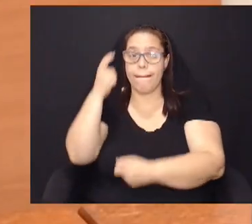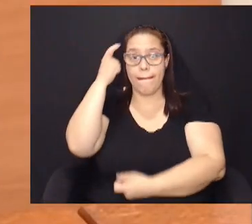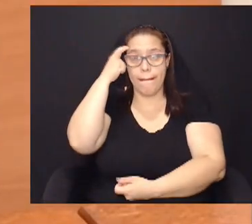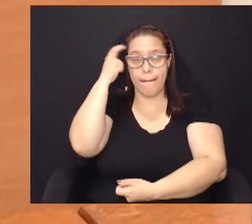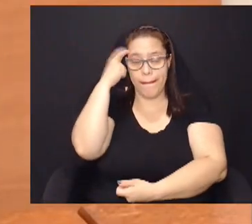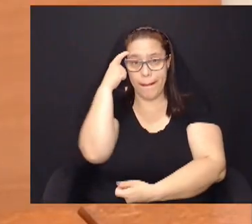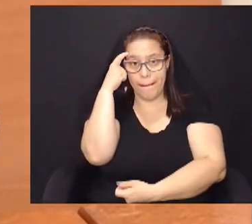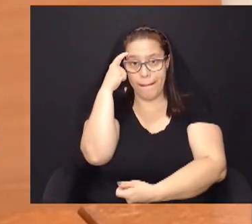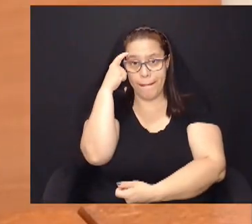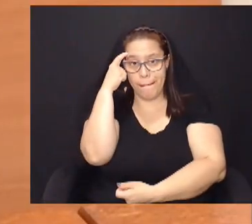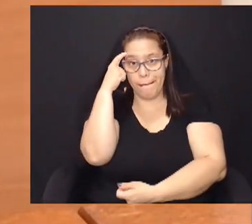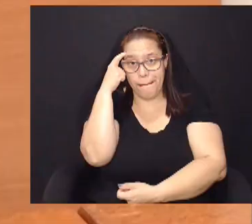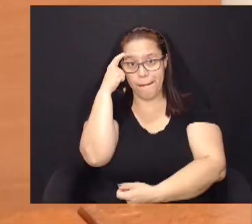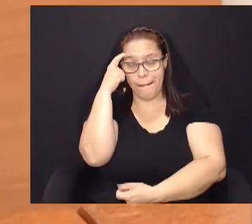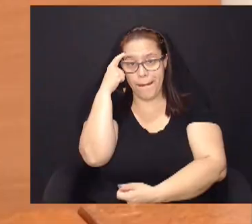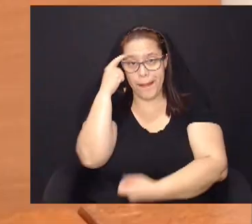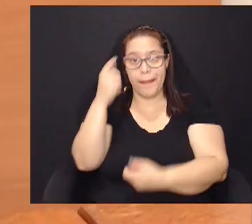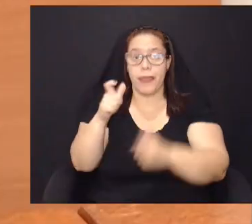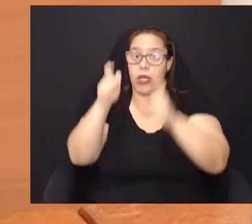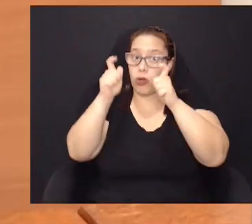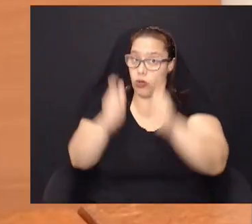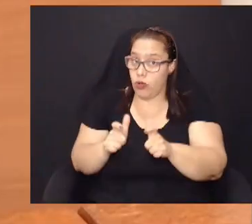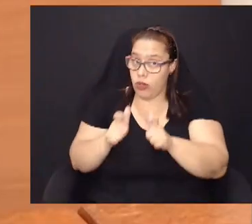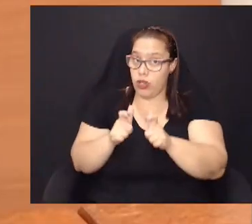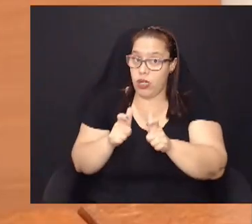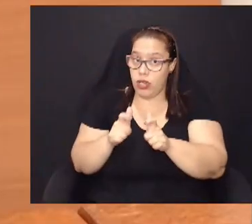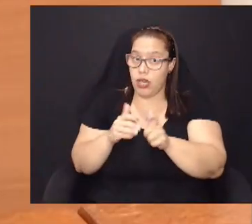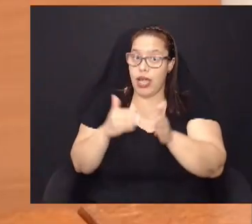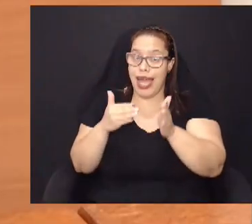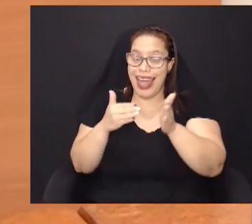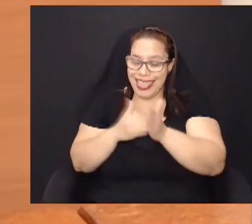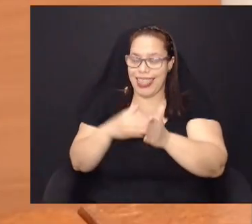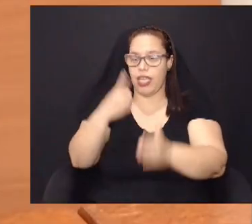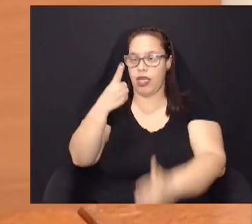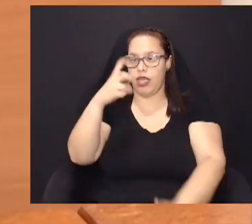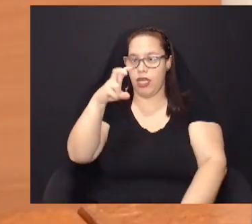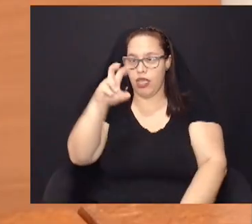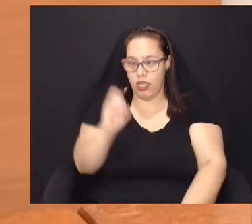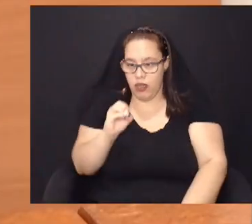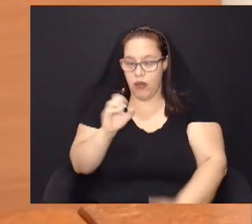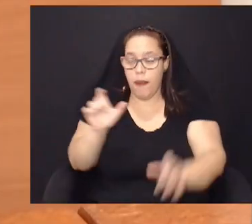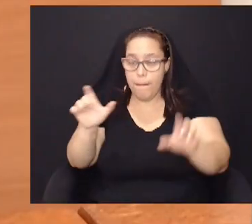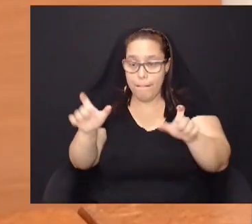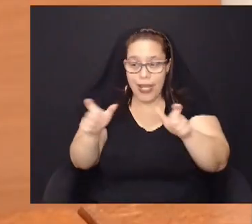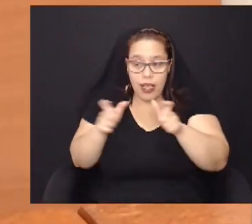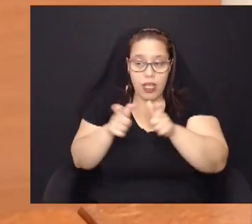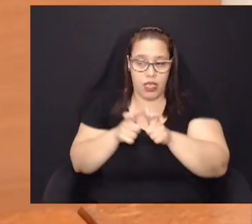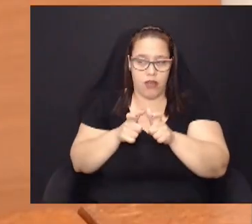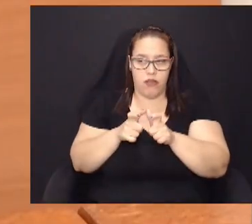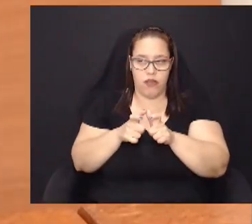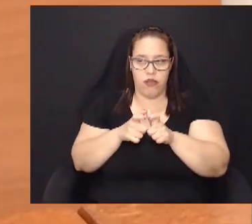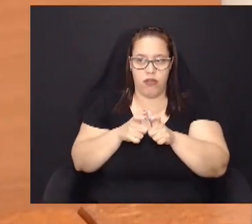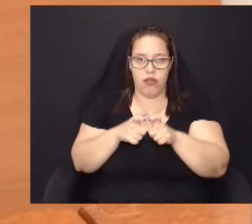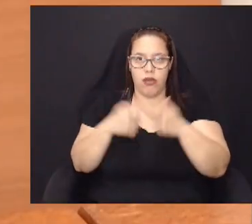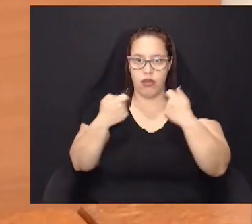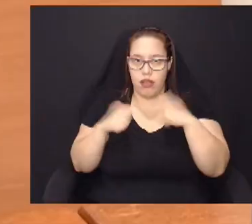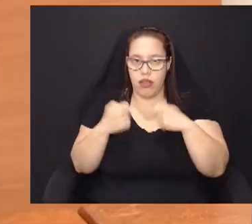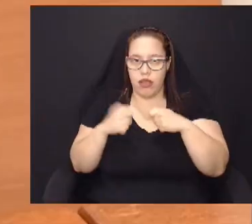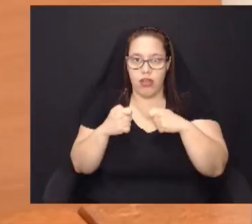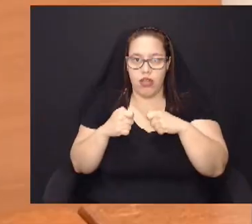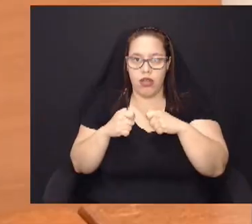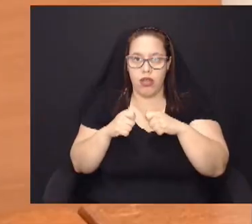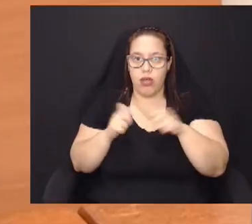Que um estabelecimento até 150 é um estabelecimento pequeno. Então, ele não precisa, às vezes, de